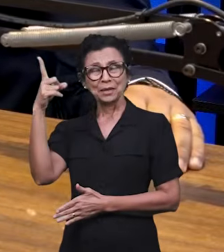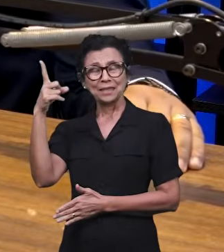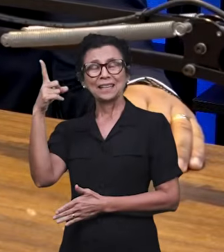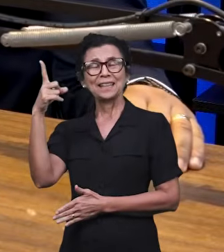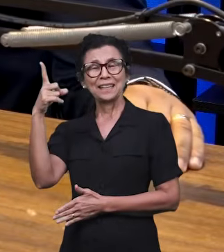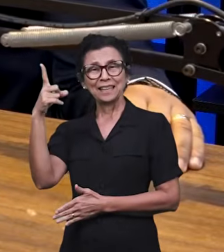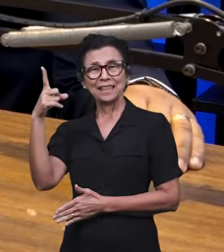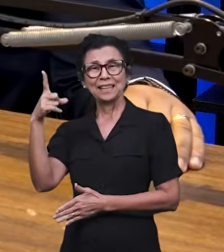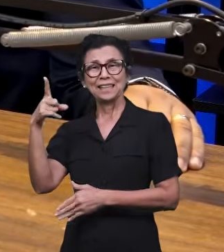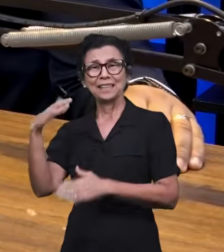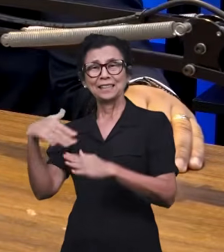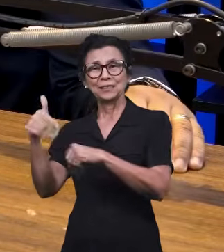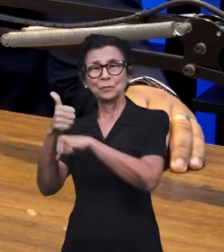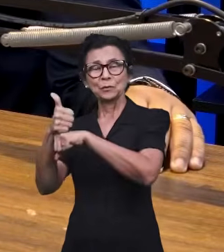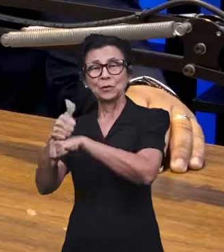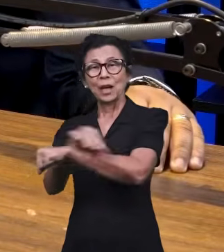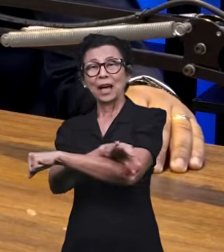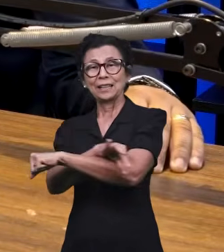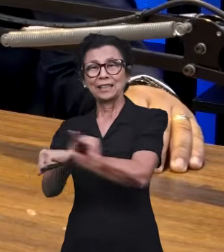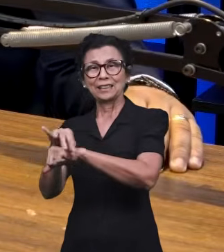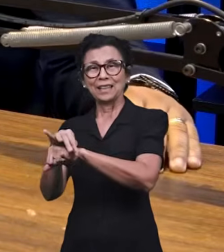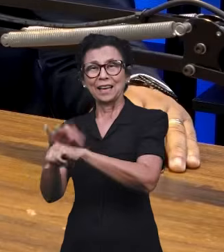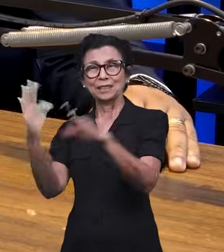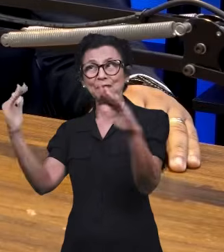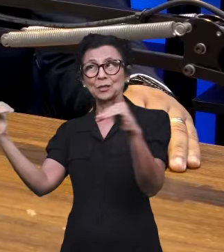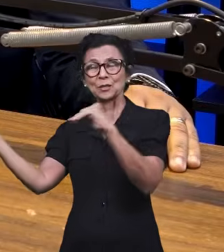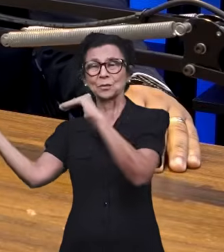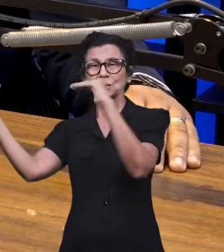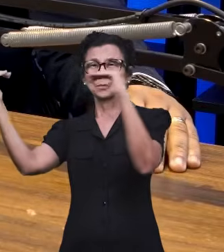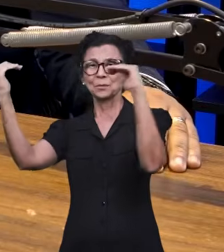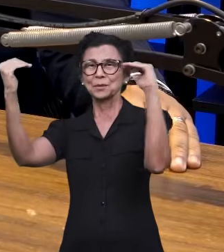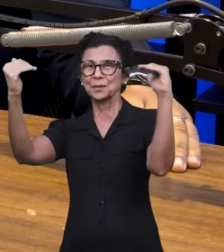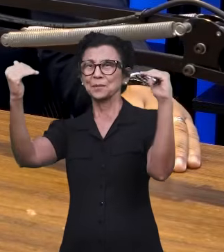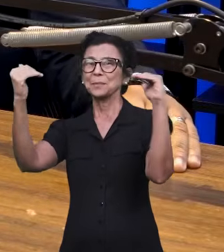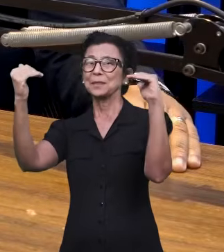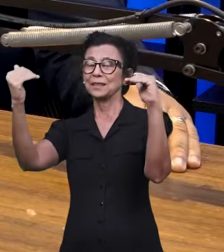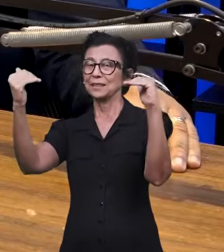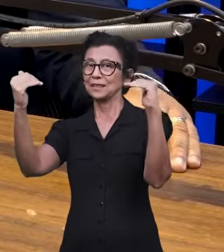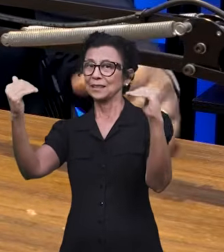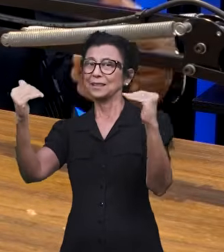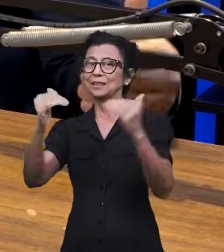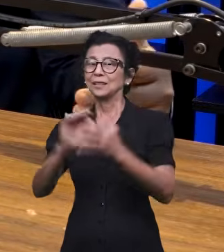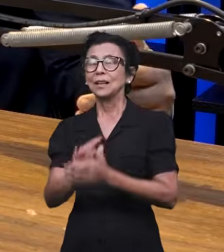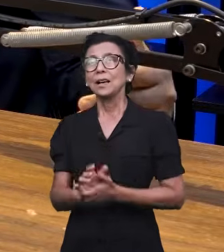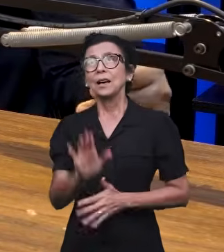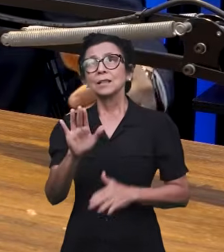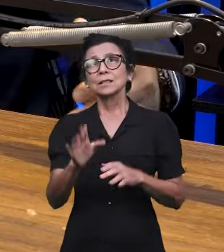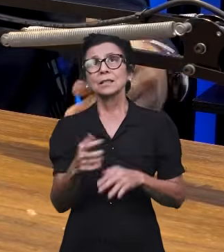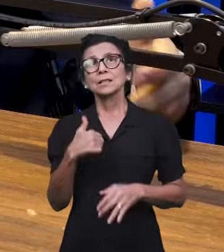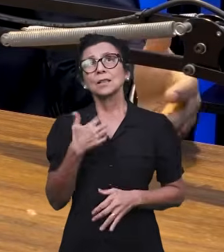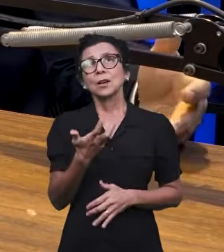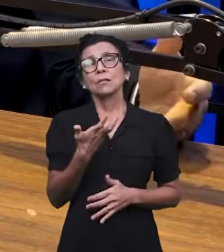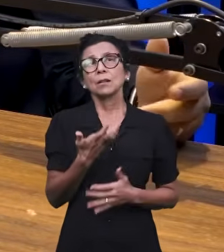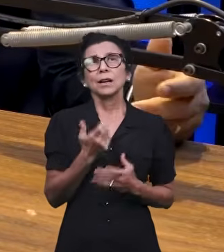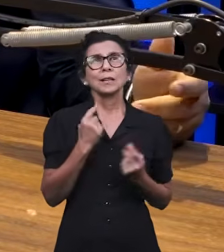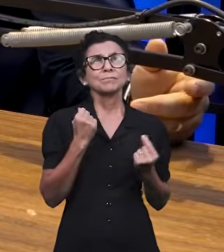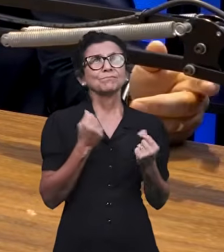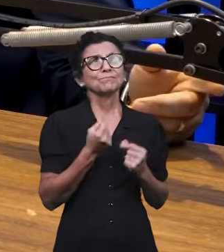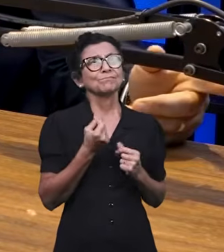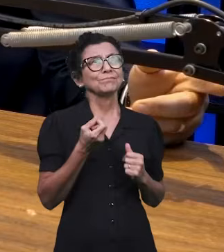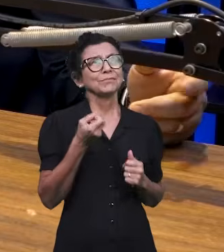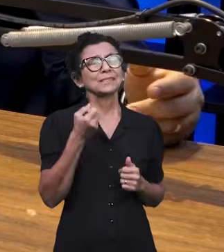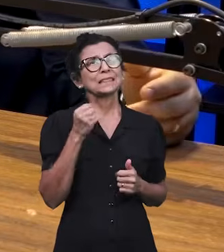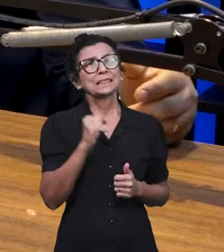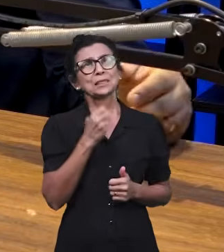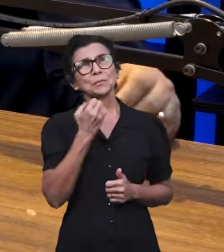exerceu a sua soberania. Ele fez como ele que sabe. Às vezes eu quero algo e eu nem sei se aquilo vai ser bom ou não